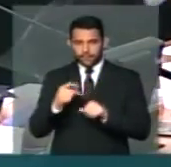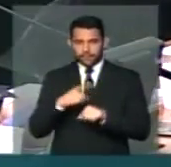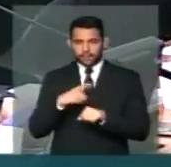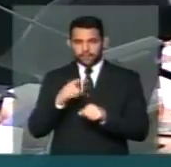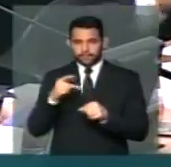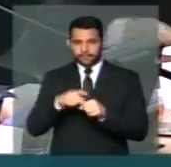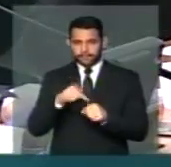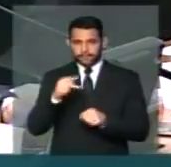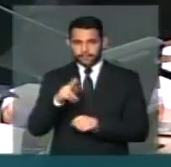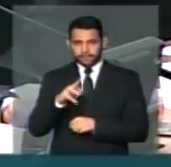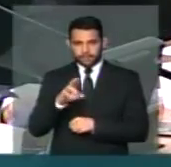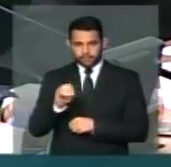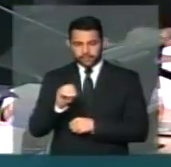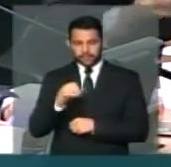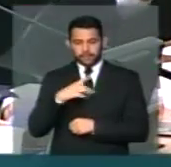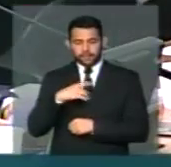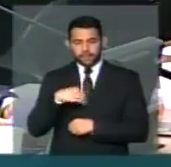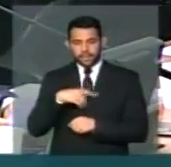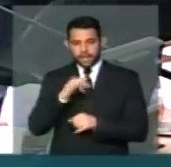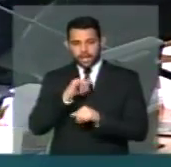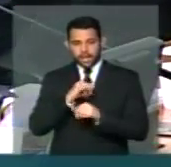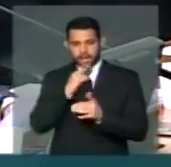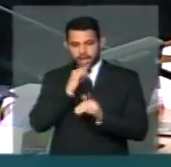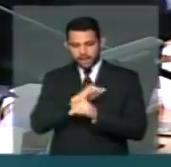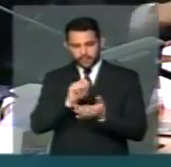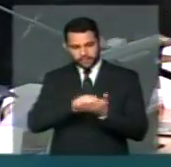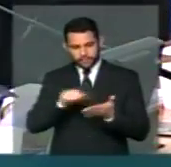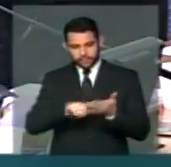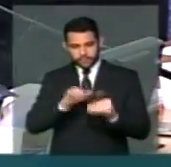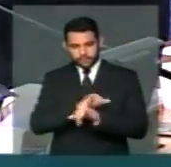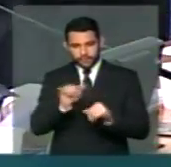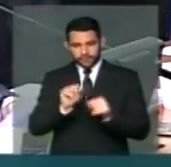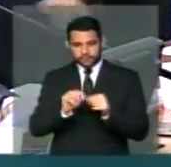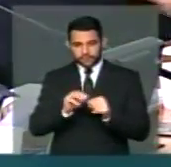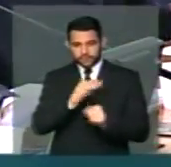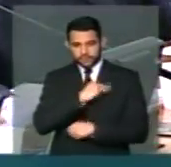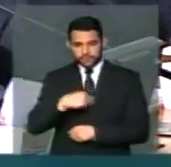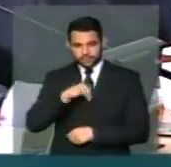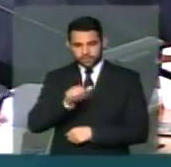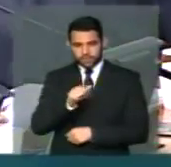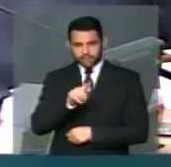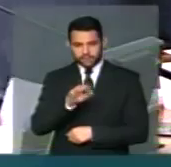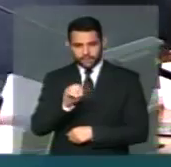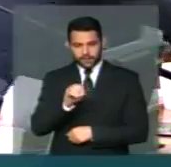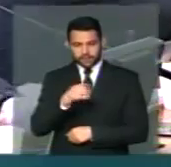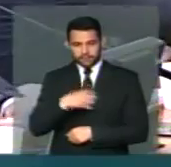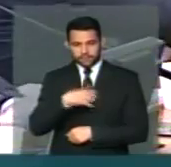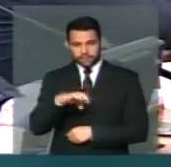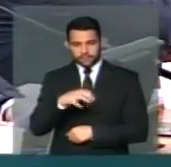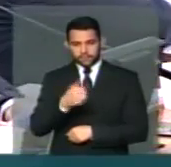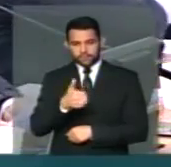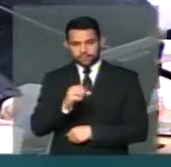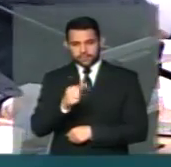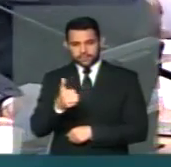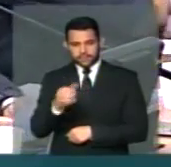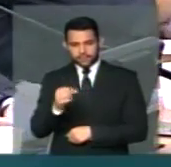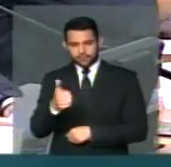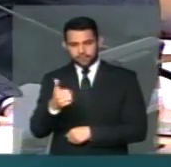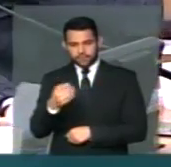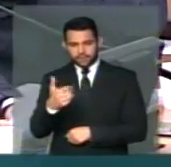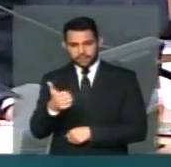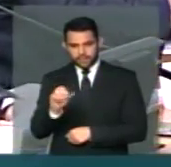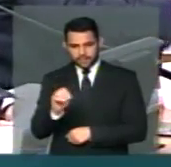Petrobras. A reportagem diz que a UTC financiou extraoficialmente as campanhas do ministro da Defesa, Jacques Wagner, no governo da Bahia